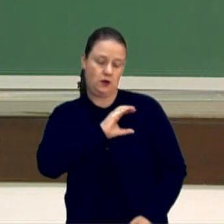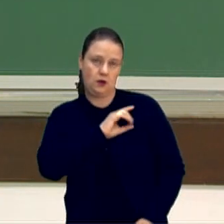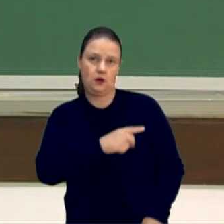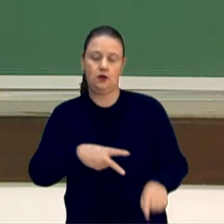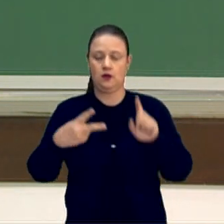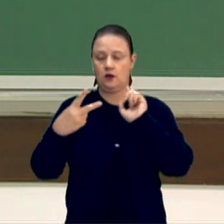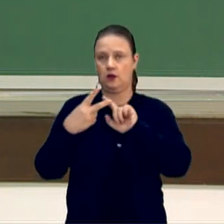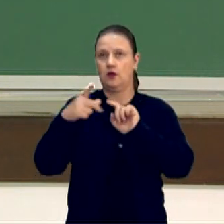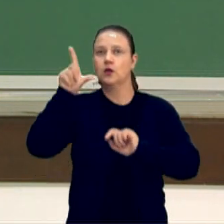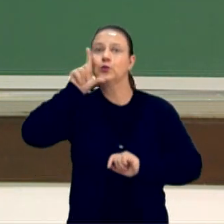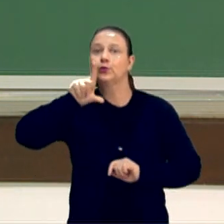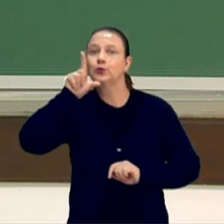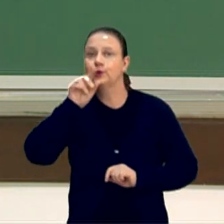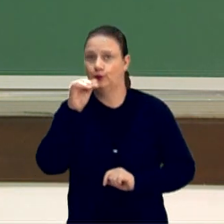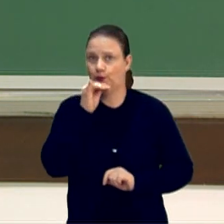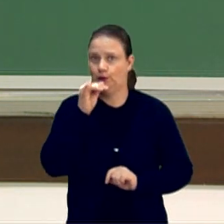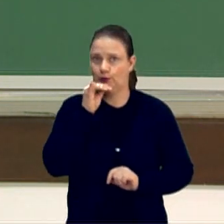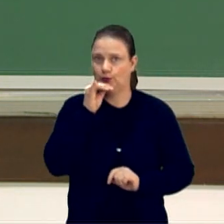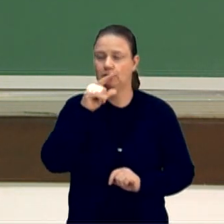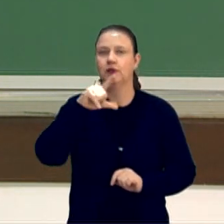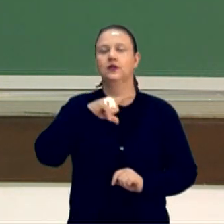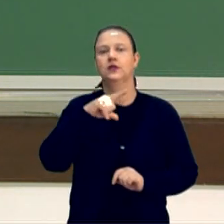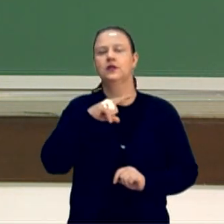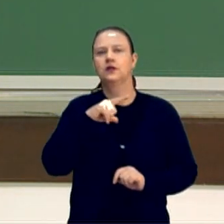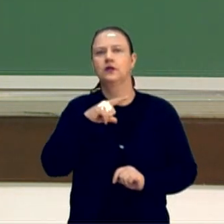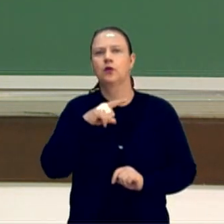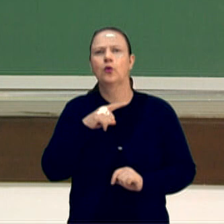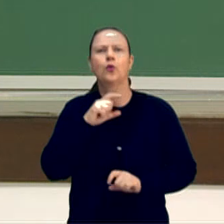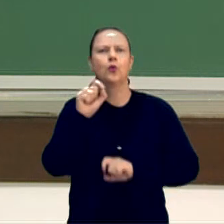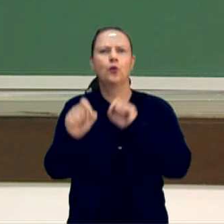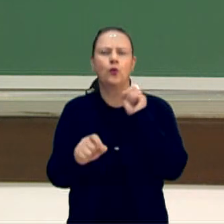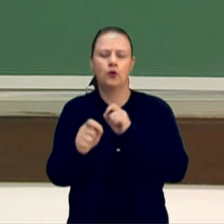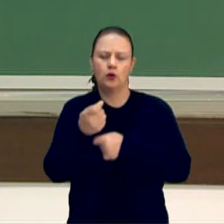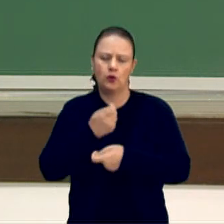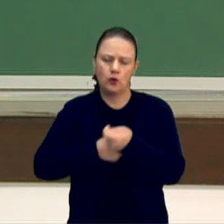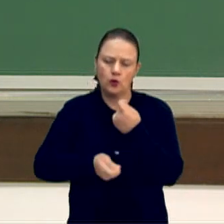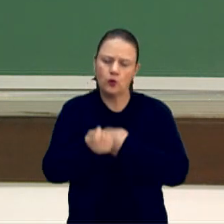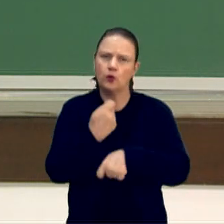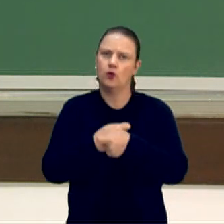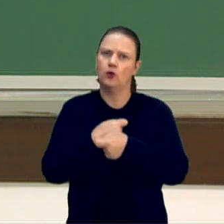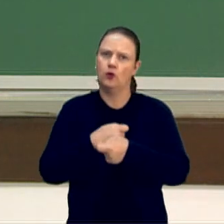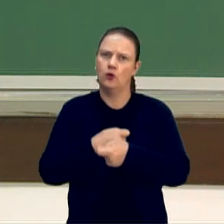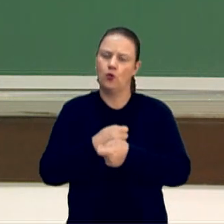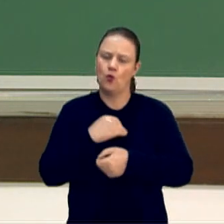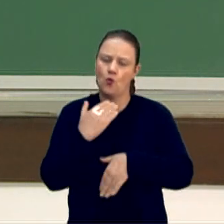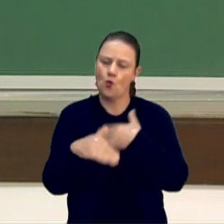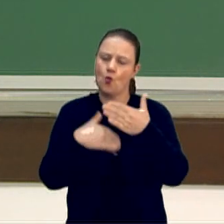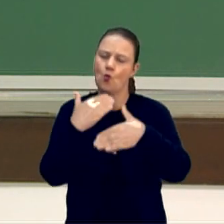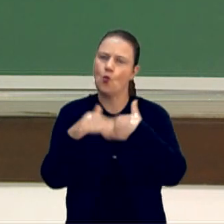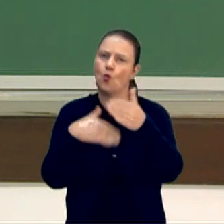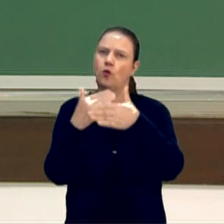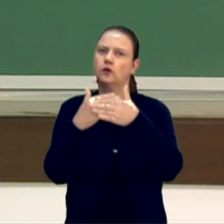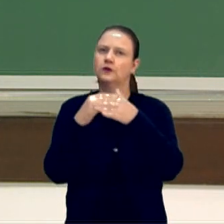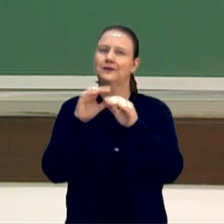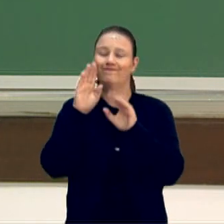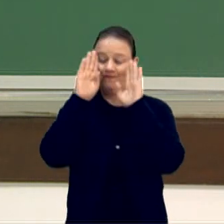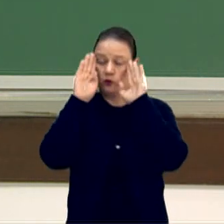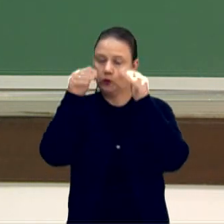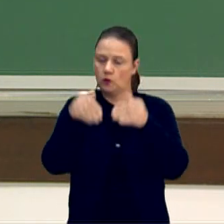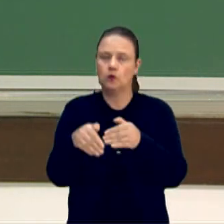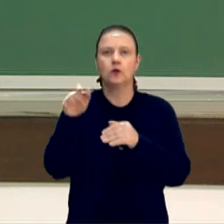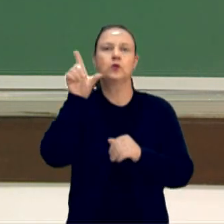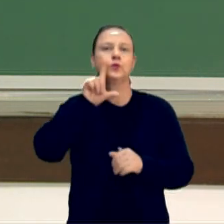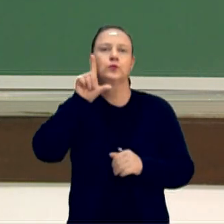Unidos, por exemplo, né, nós tivemos aí um crescimento econômico muito grande, em especial nos Estados Unidos, que passou